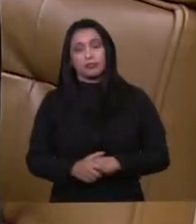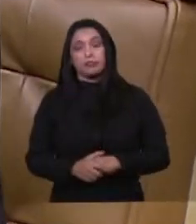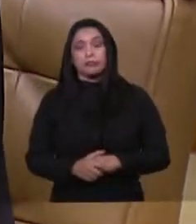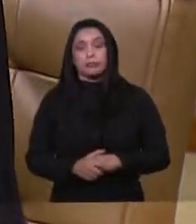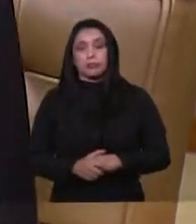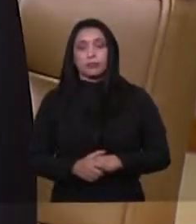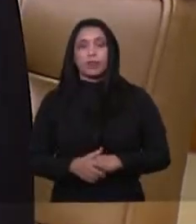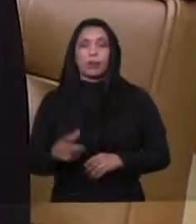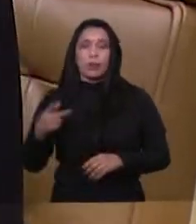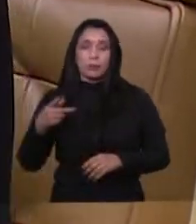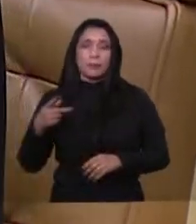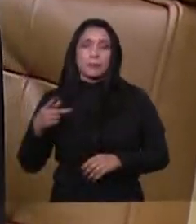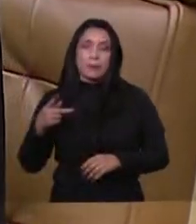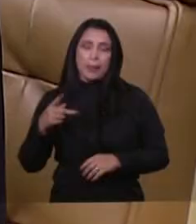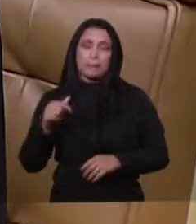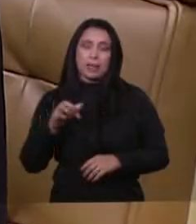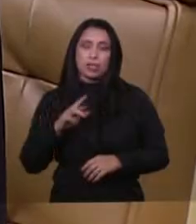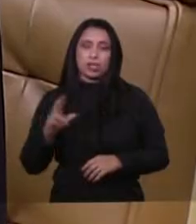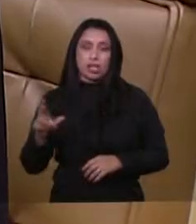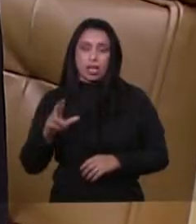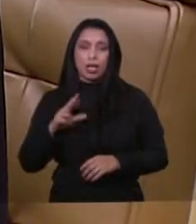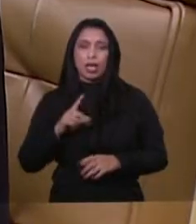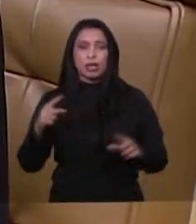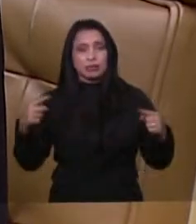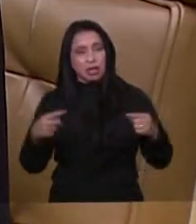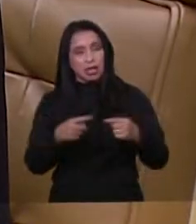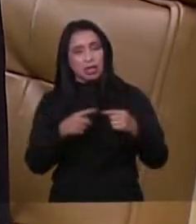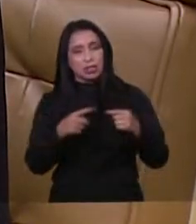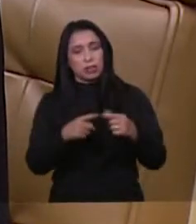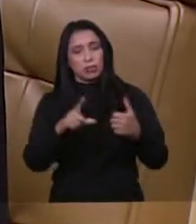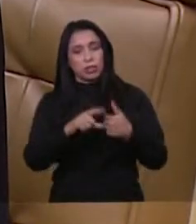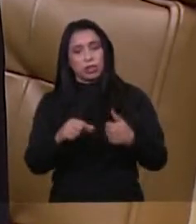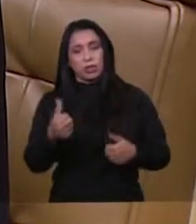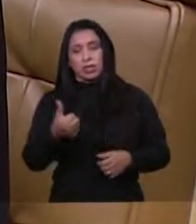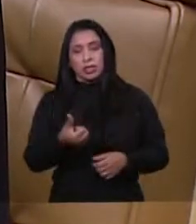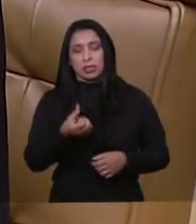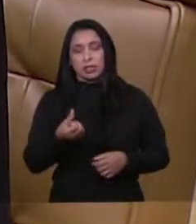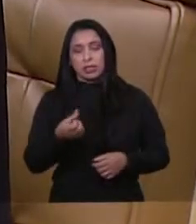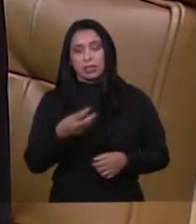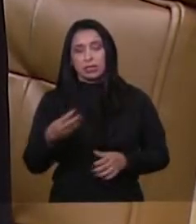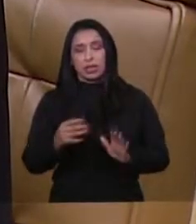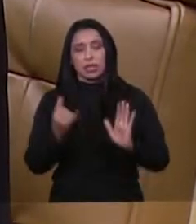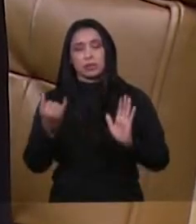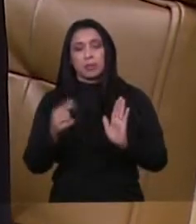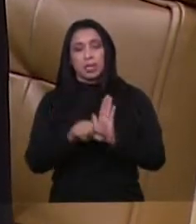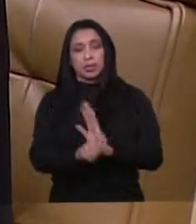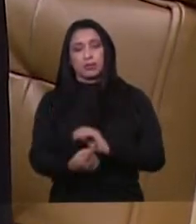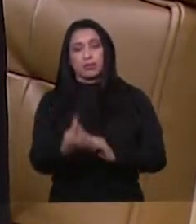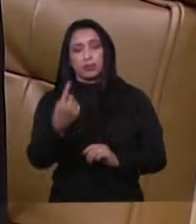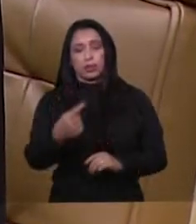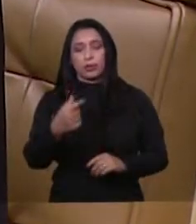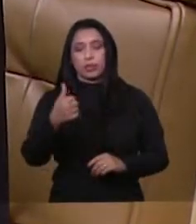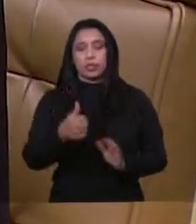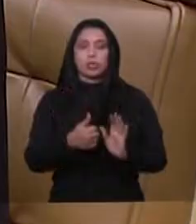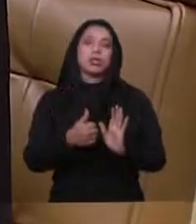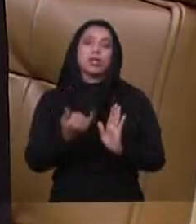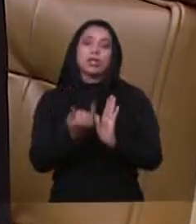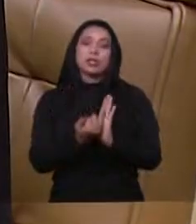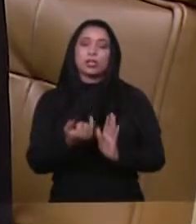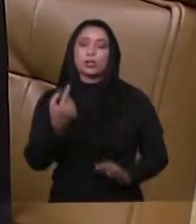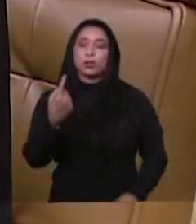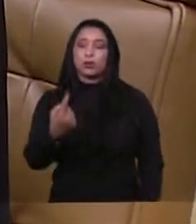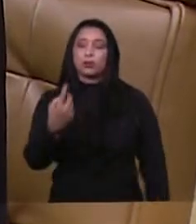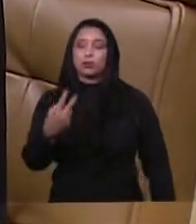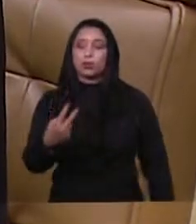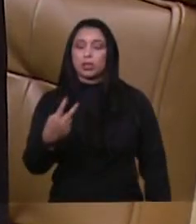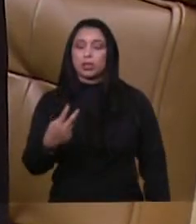PGR quando as imputações referentes ao artigo 163, parágrafo único, inciso 1, 2, 3 e 4 e do